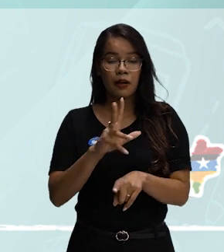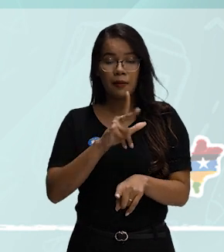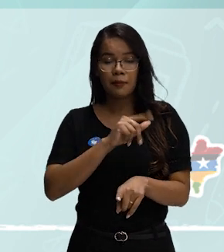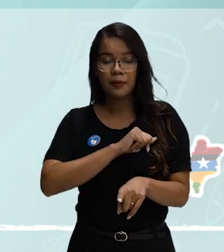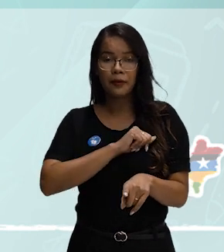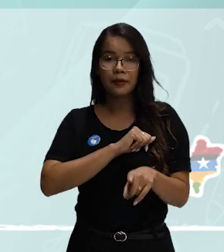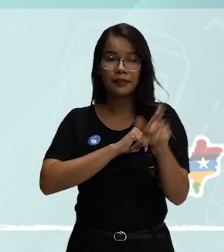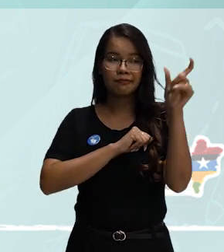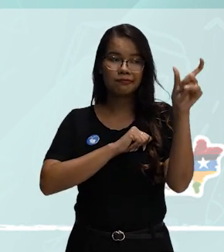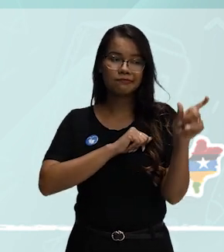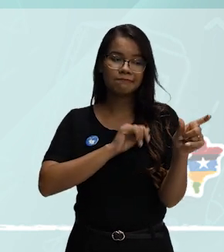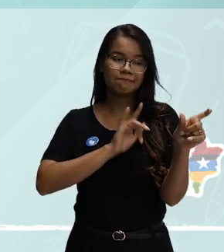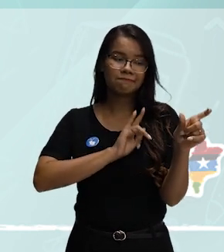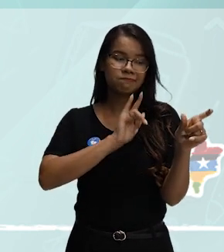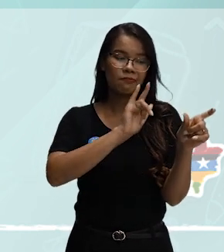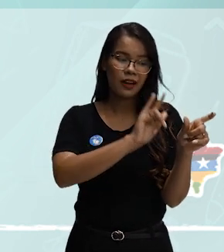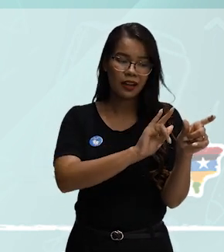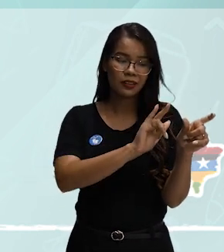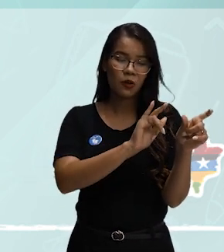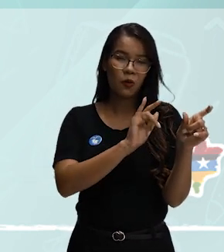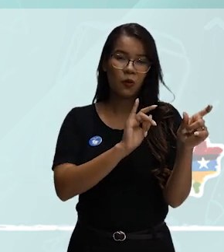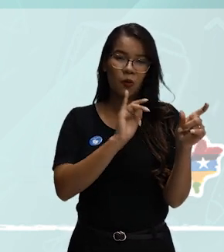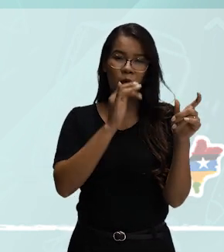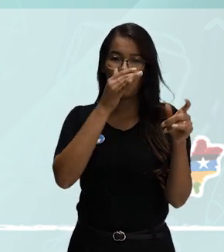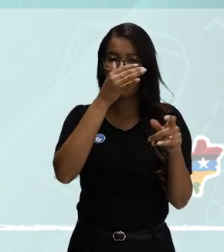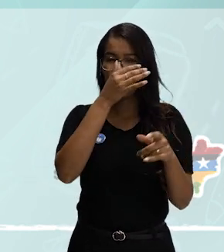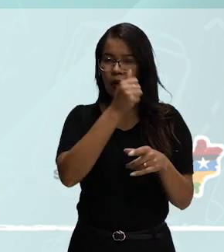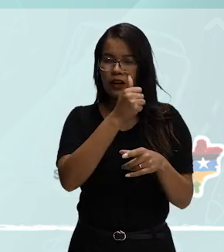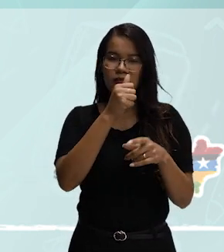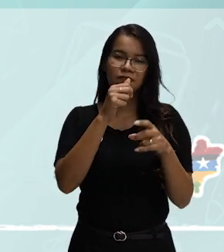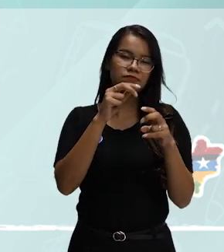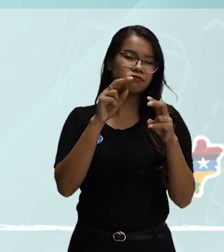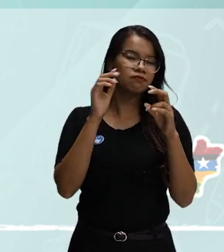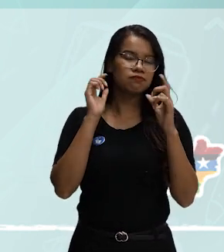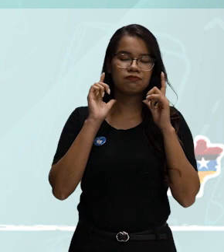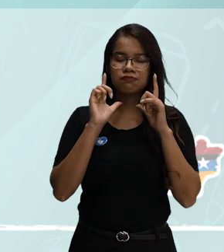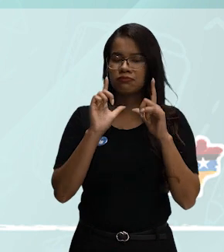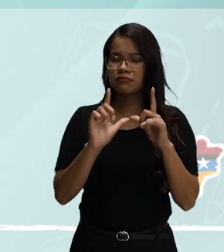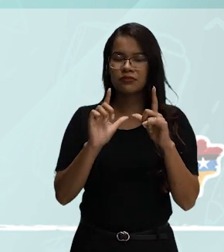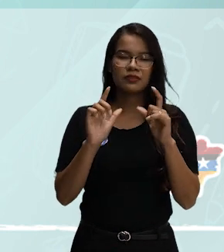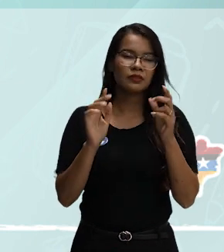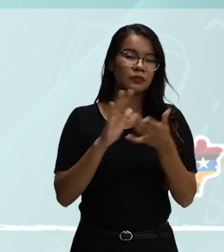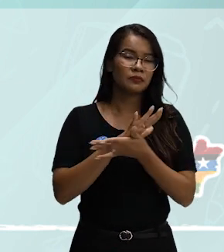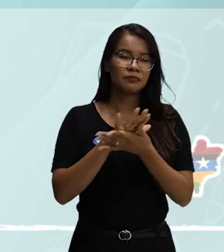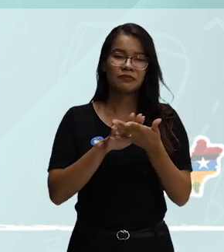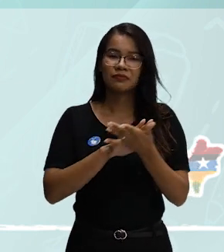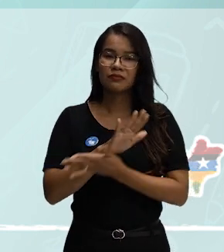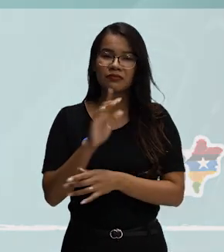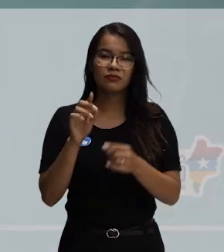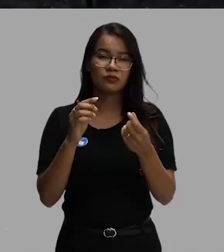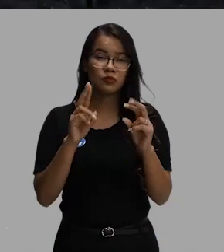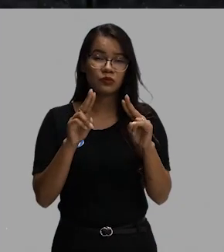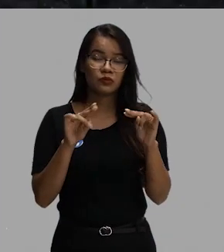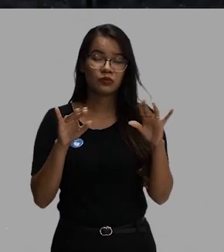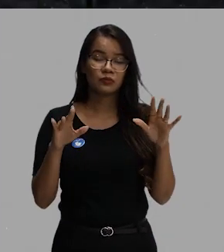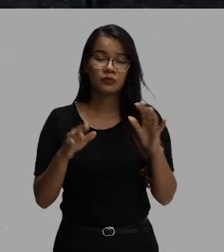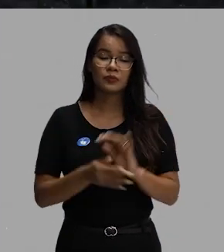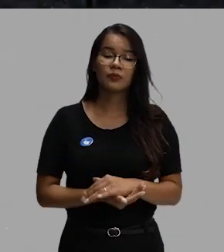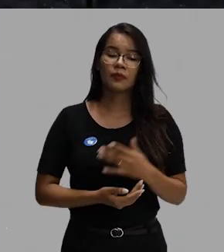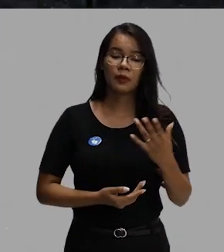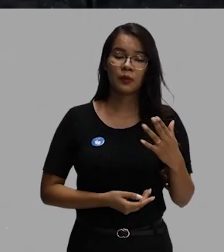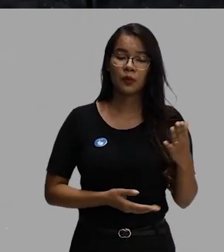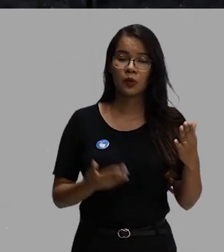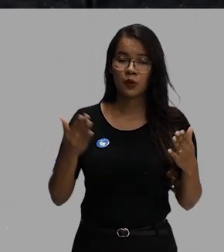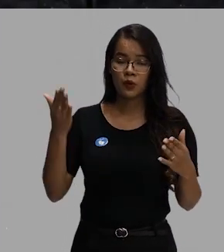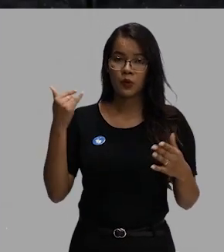quase sempre utopias, são inatingíveis. Então, nessa fase aqui do romantismo, esse